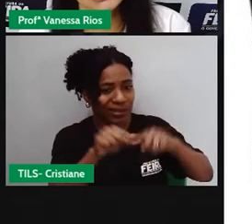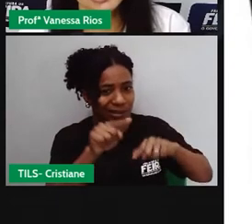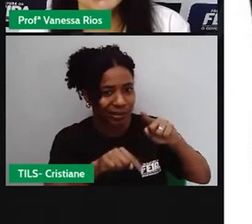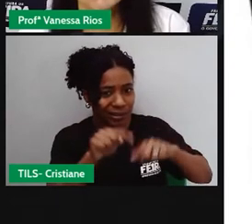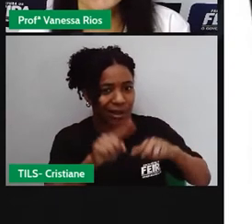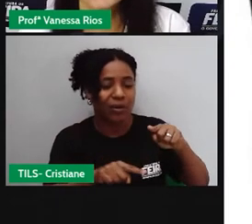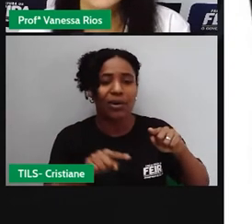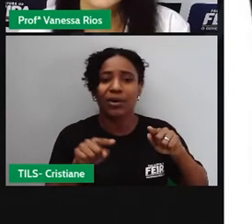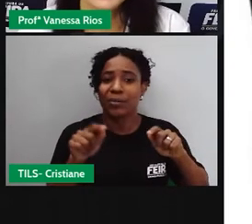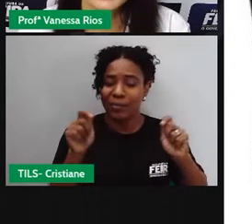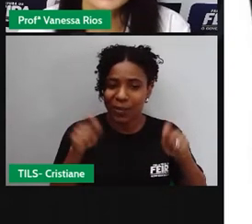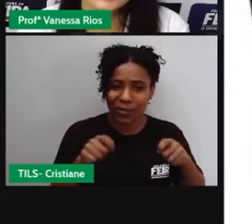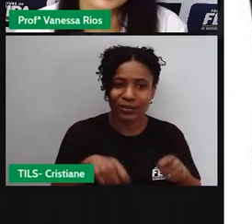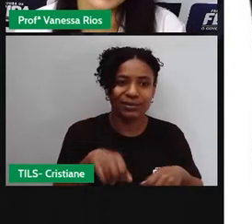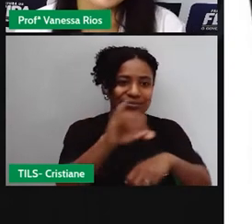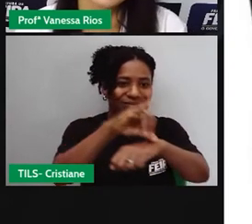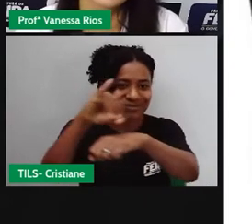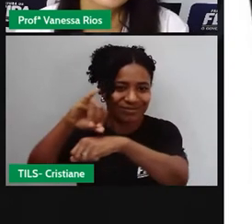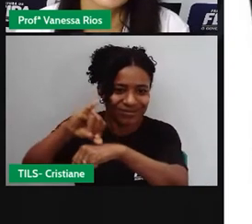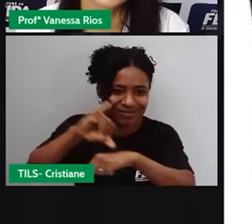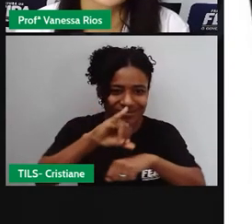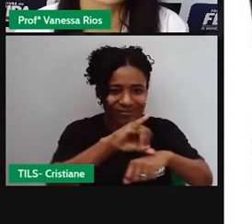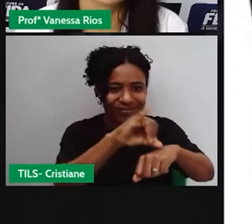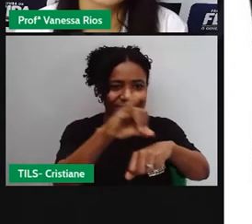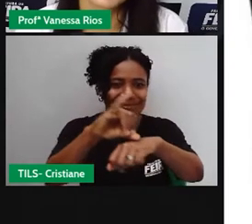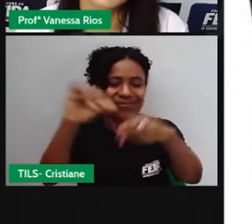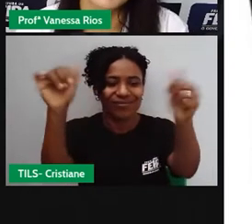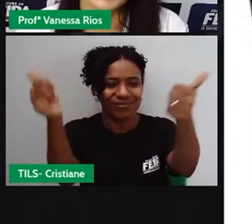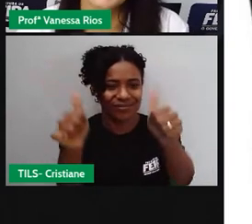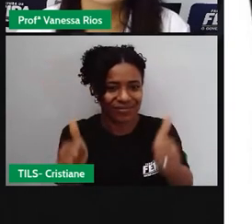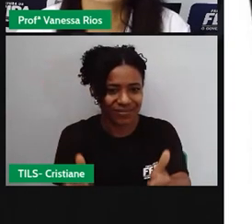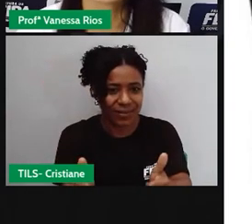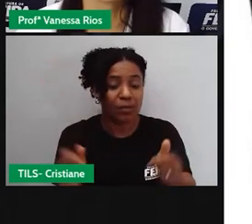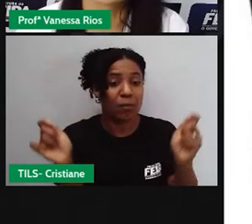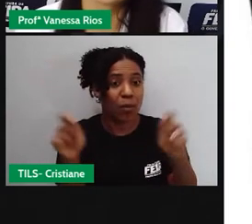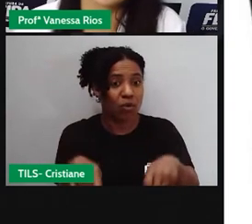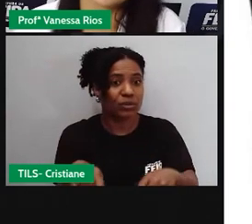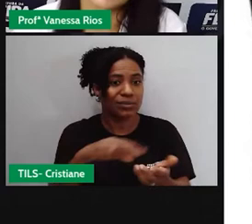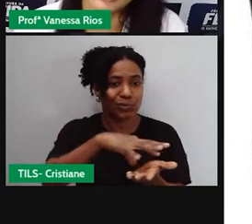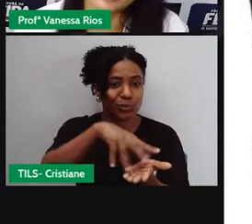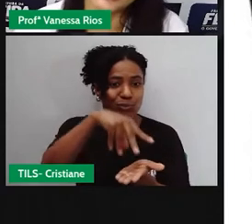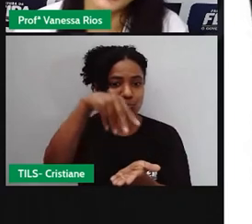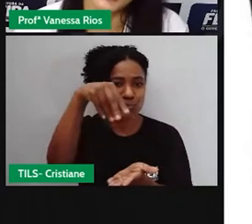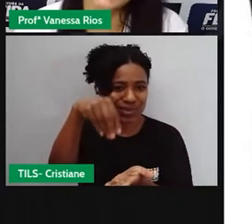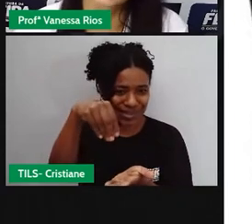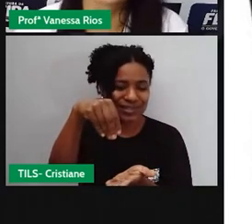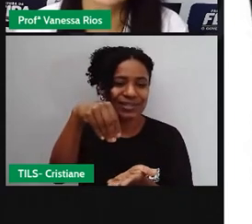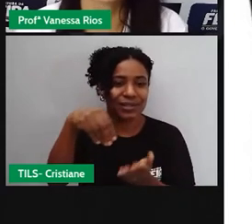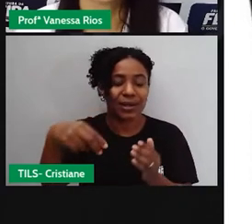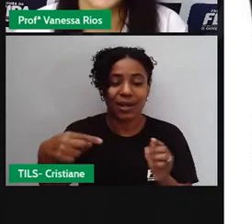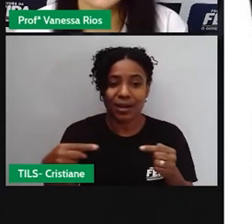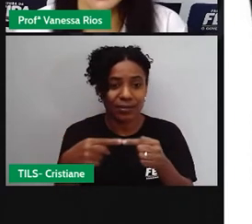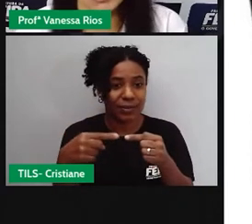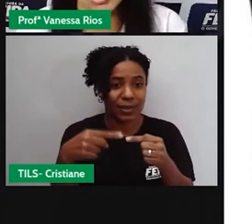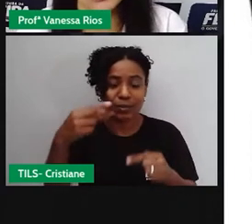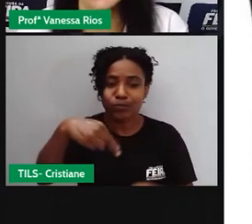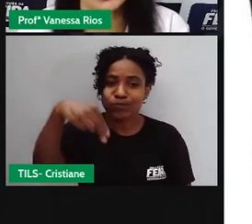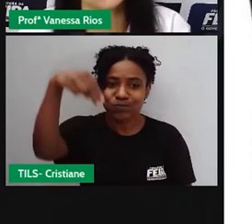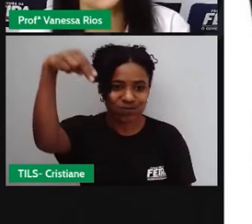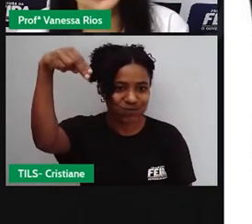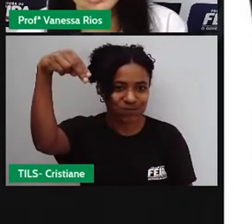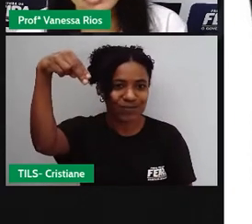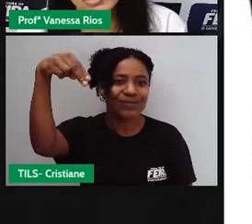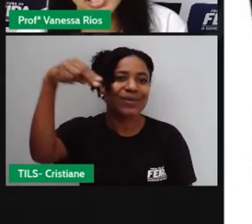ilustra também, é uma forma de arte, né? Colocada também para representar o Nordeste em outras situações, não